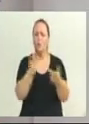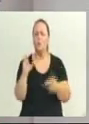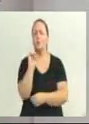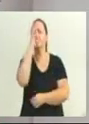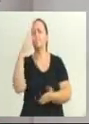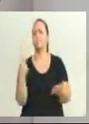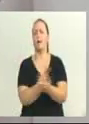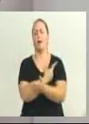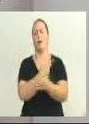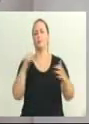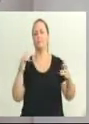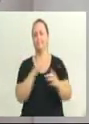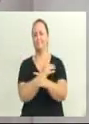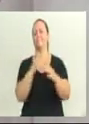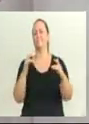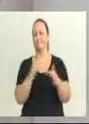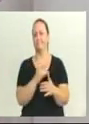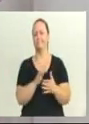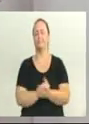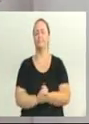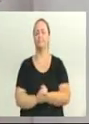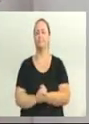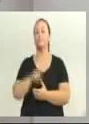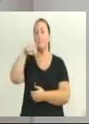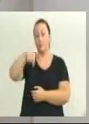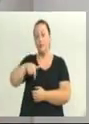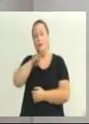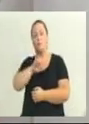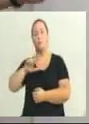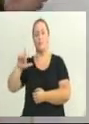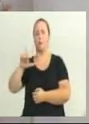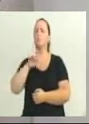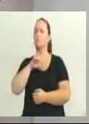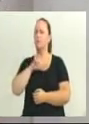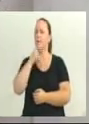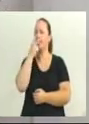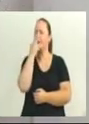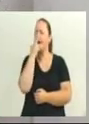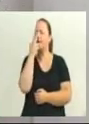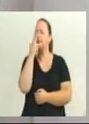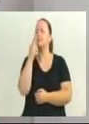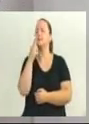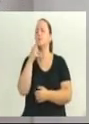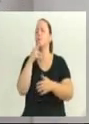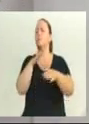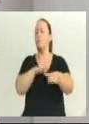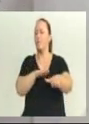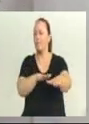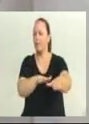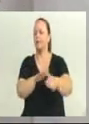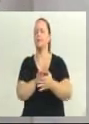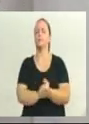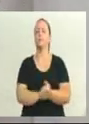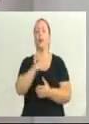e temos aqui em Blumenau também um movimento similar, braço desse movimento Bicicletada Nacional, que é o